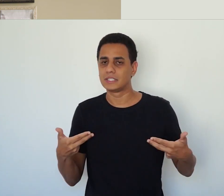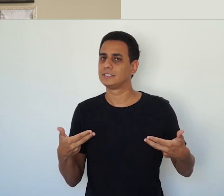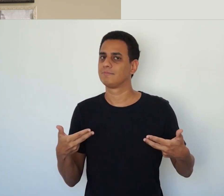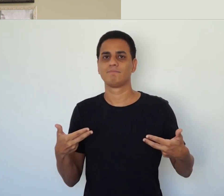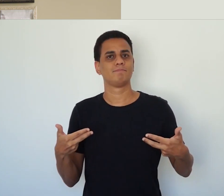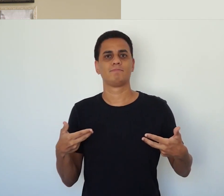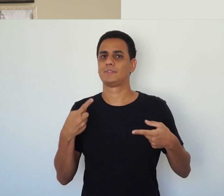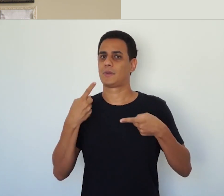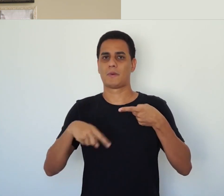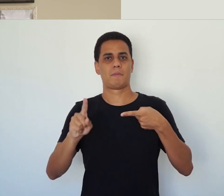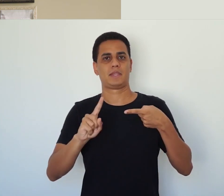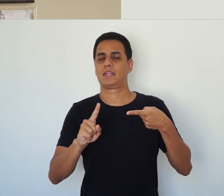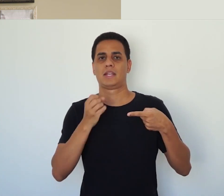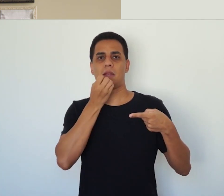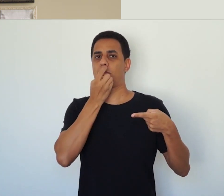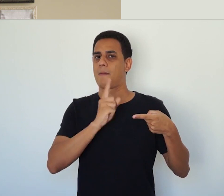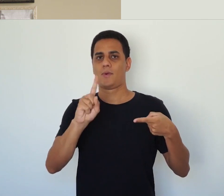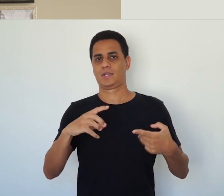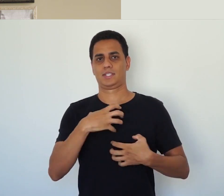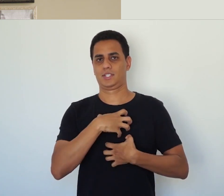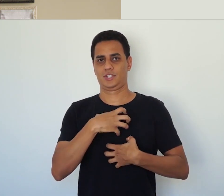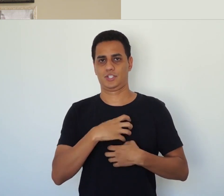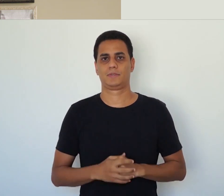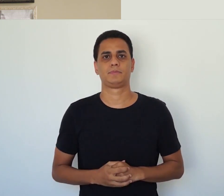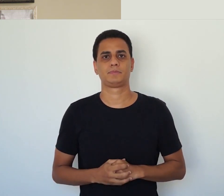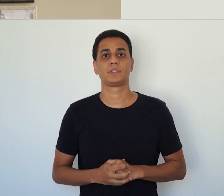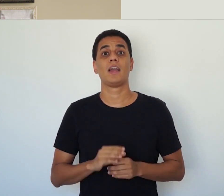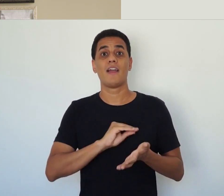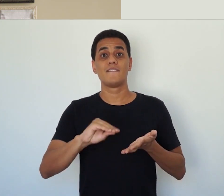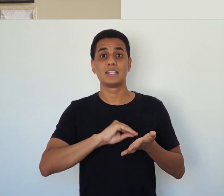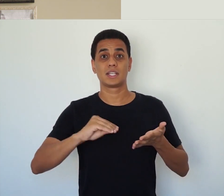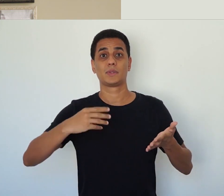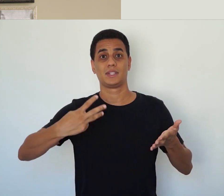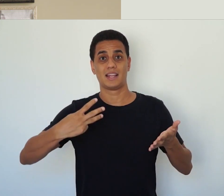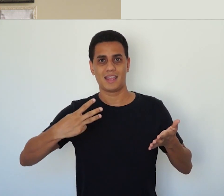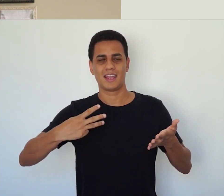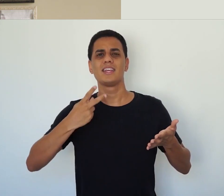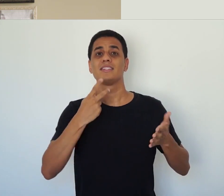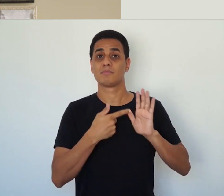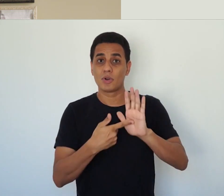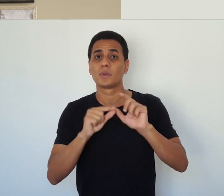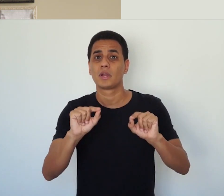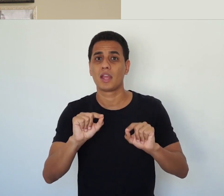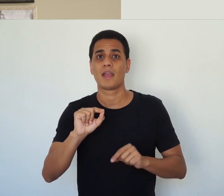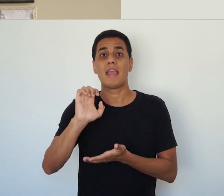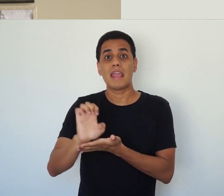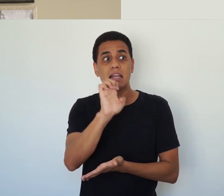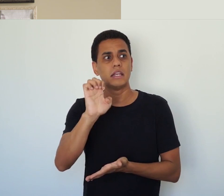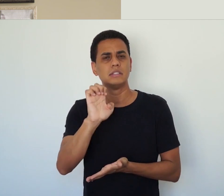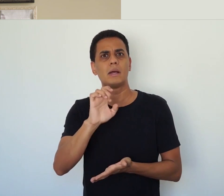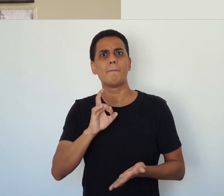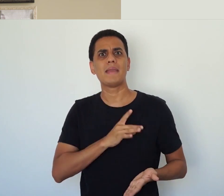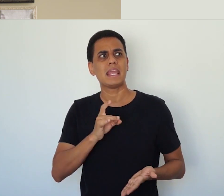que não deveríamos sentir. Interessante, seguindo o texto, diz assim, que o versículo 3, Elias